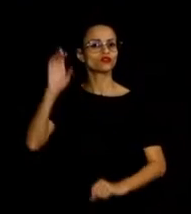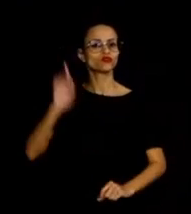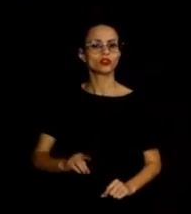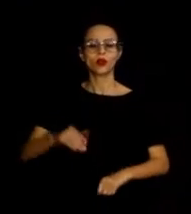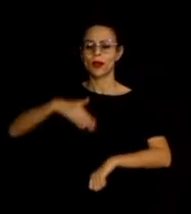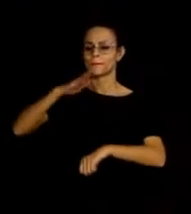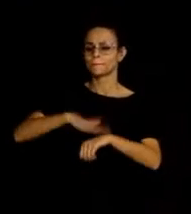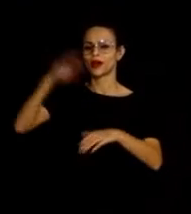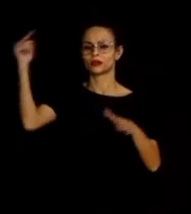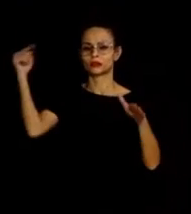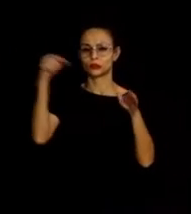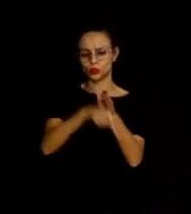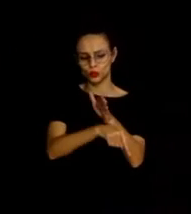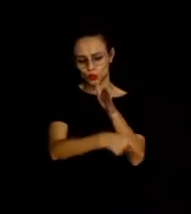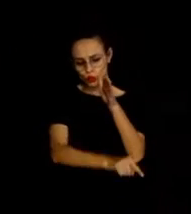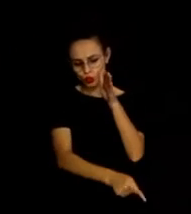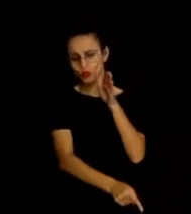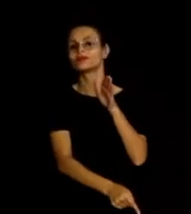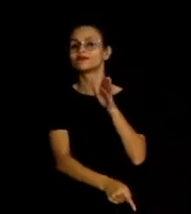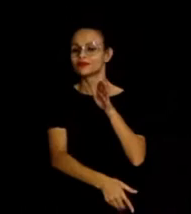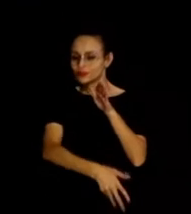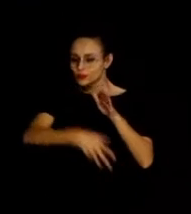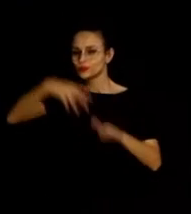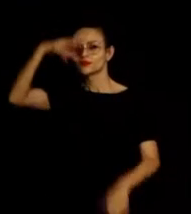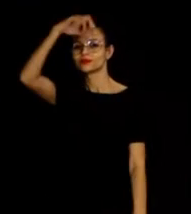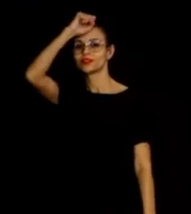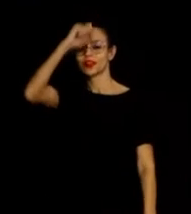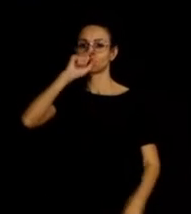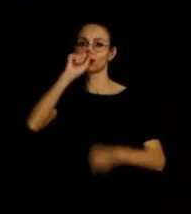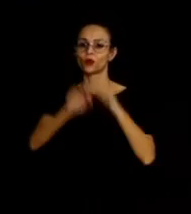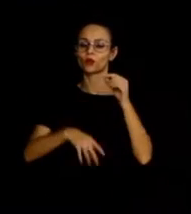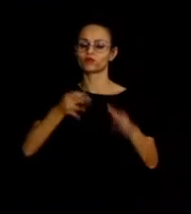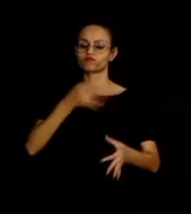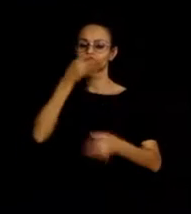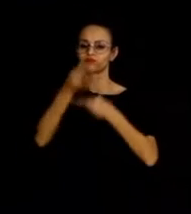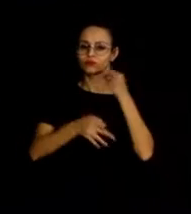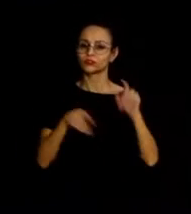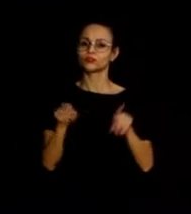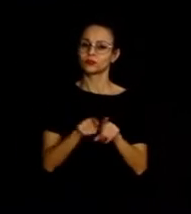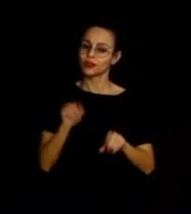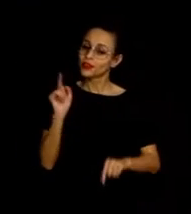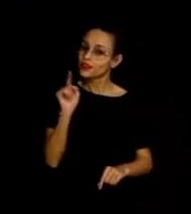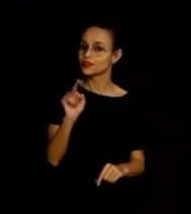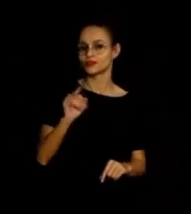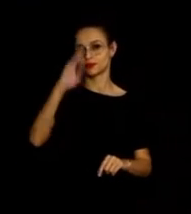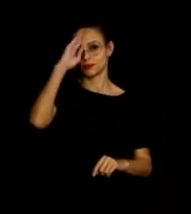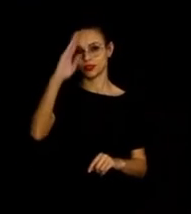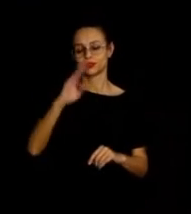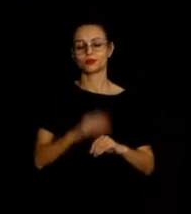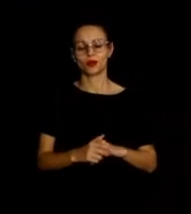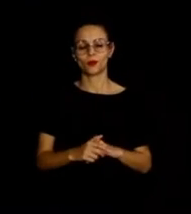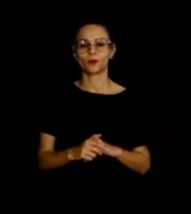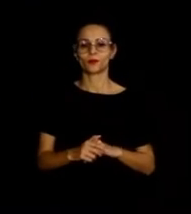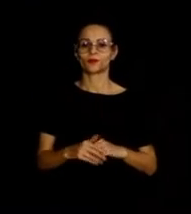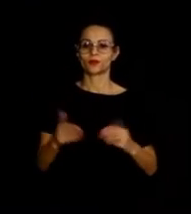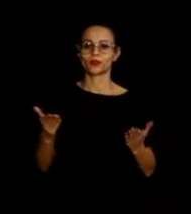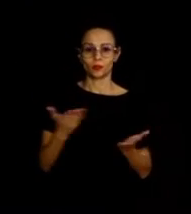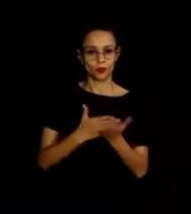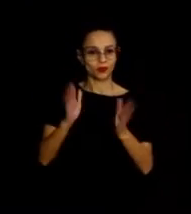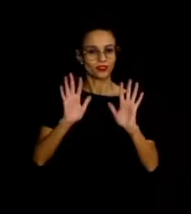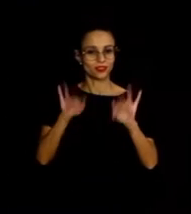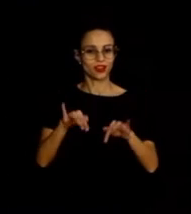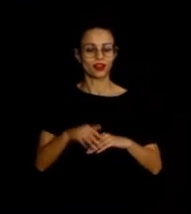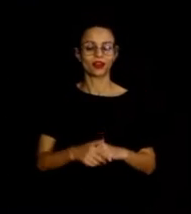mais do que aprofundada o que você vai aprender de forma crítica Esse é o ponto para já começar a a